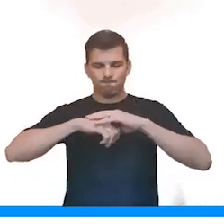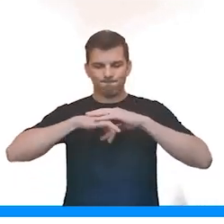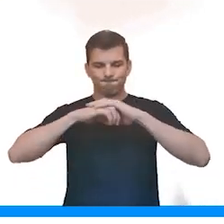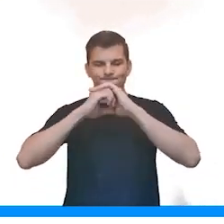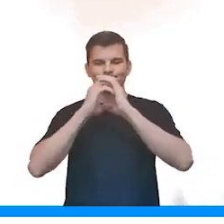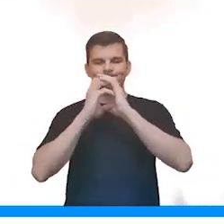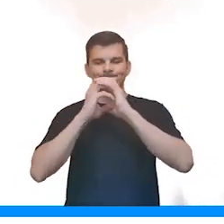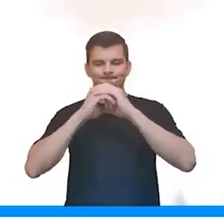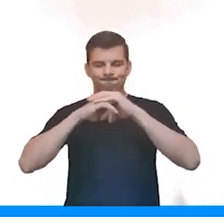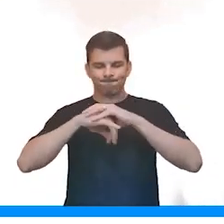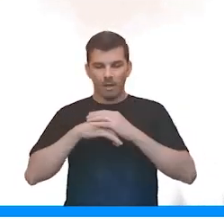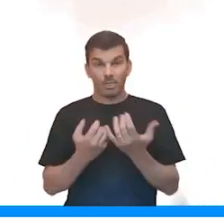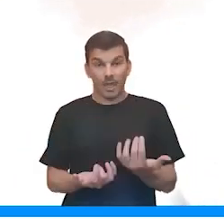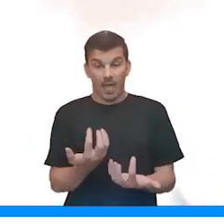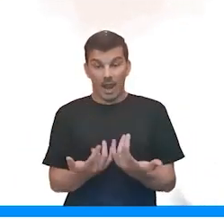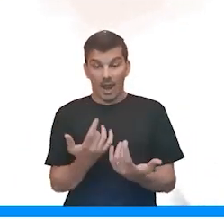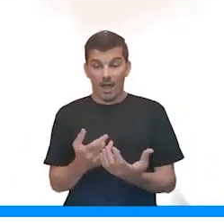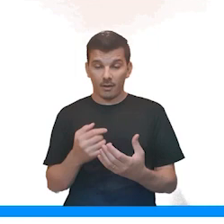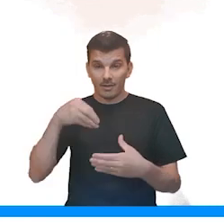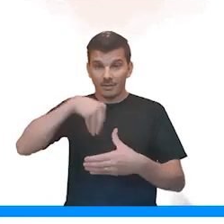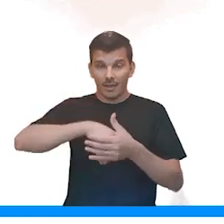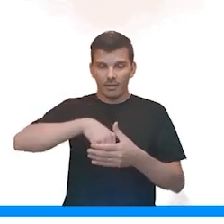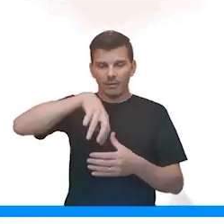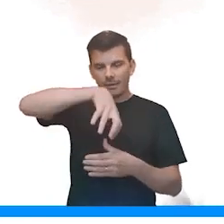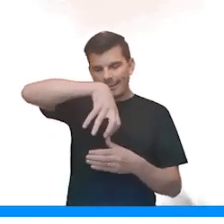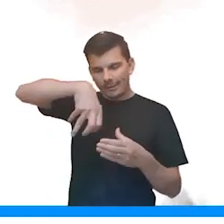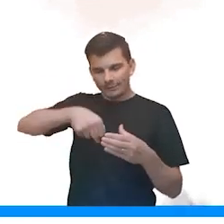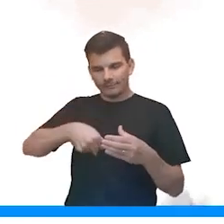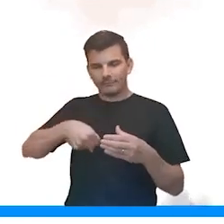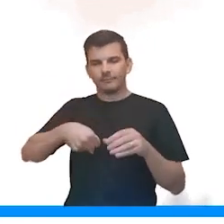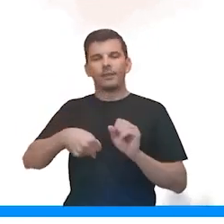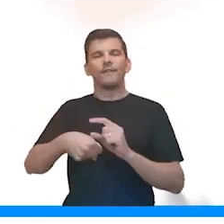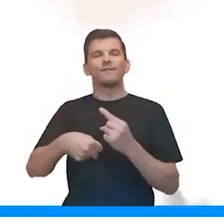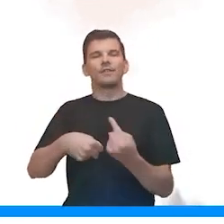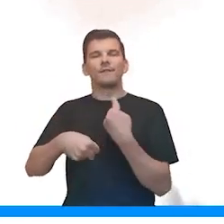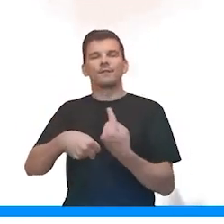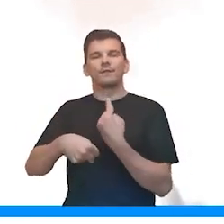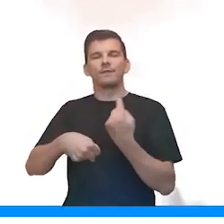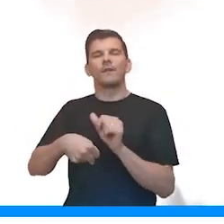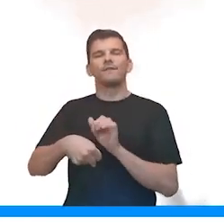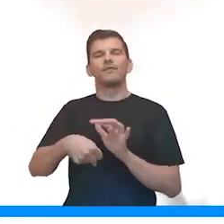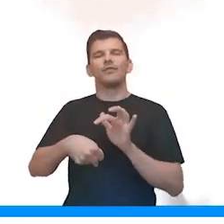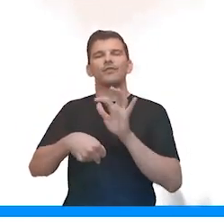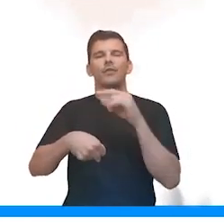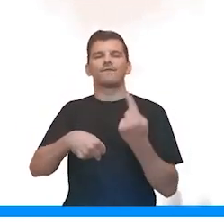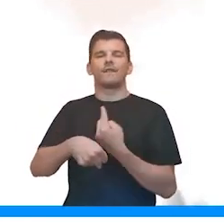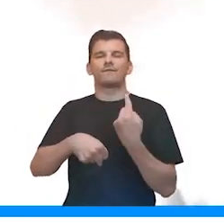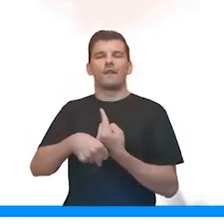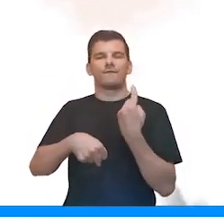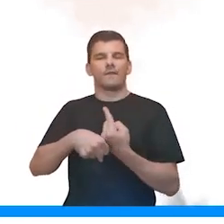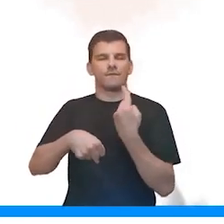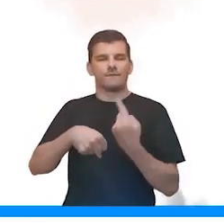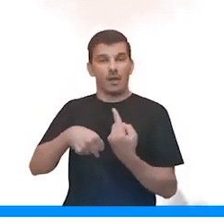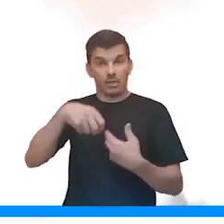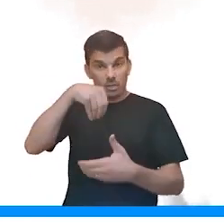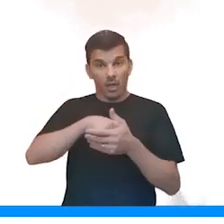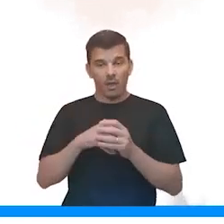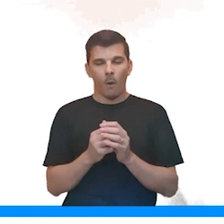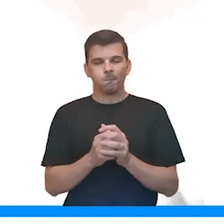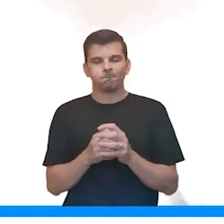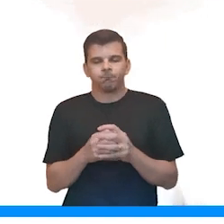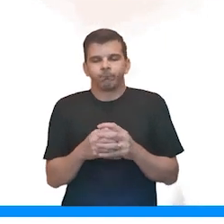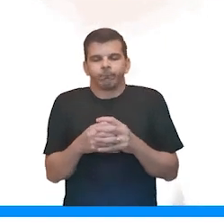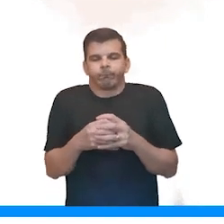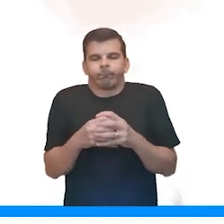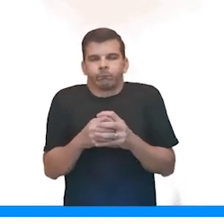todo o calor fornecido pelo fogão ali, pelo fogo do fogão, ele vai ser para aumentar a energia interna do gás que está ali dentro, no caso